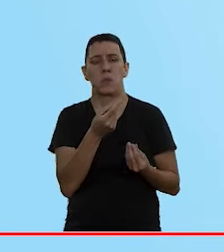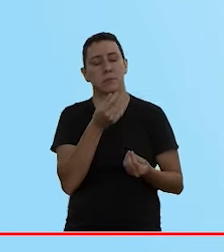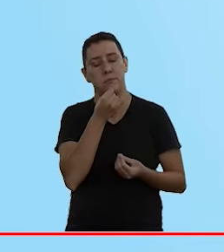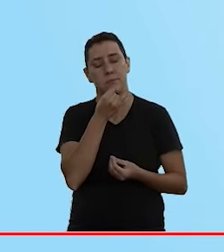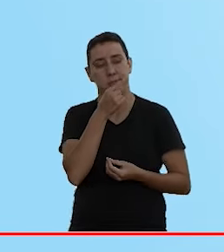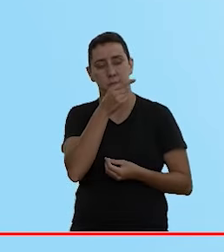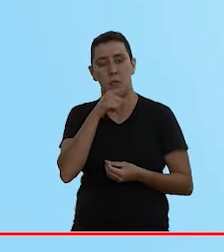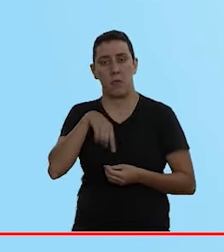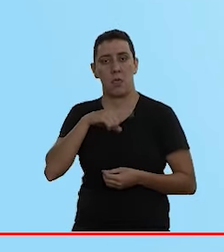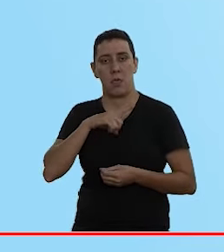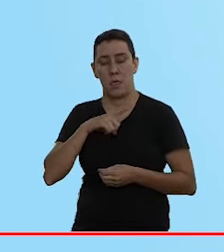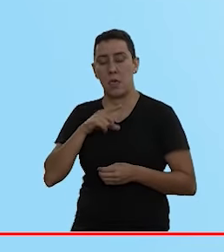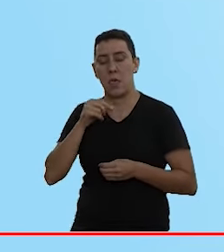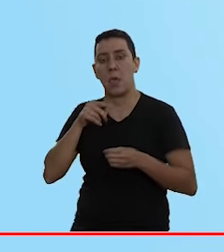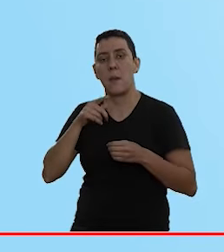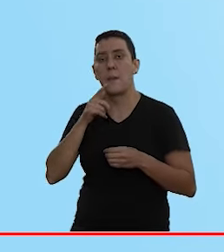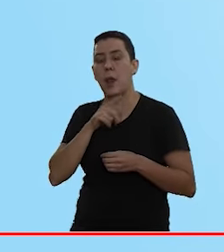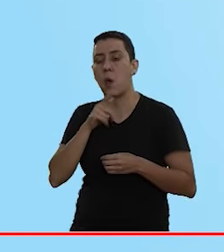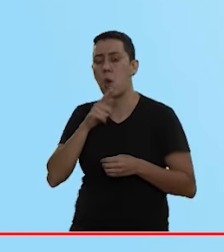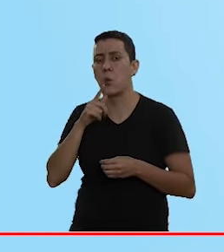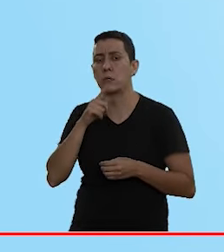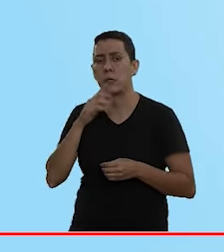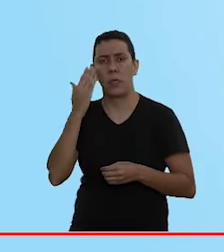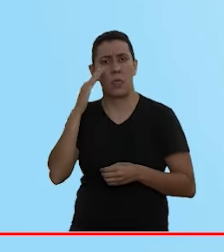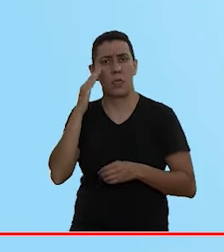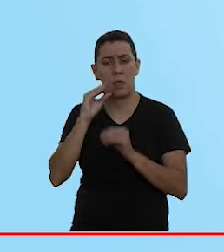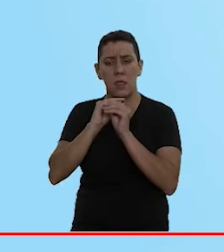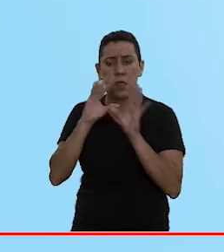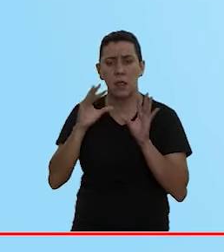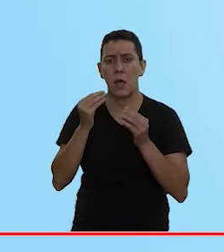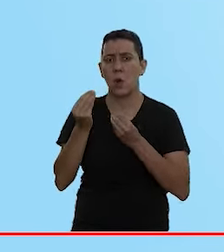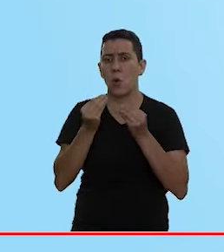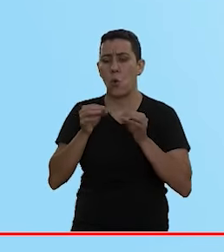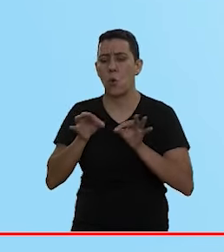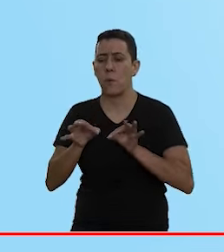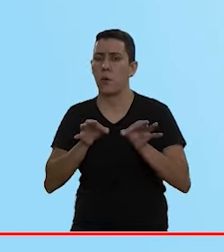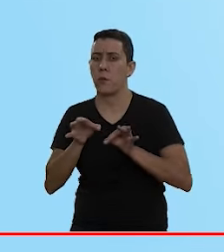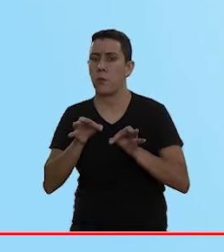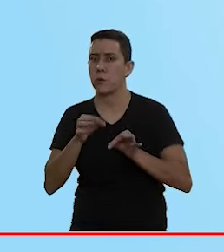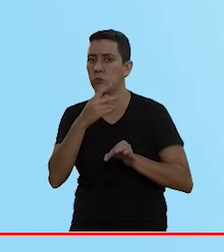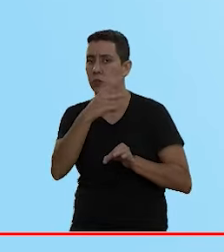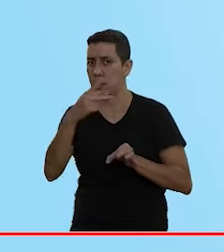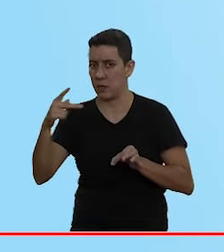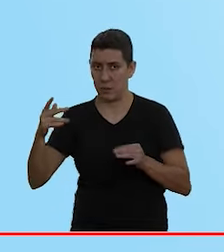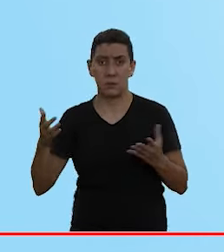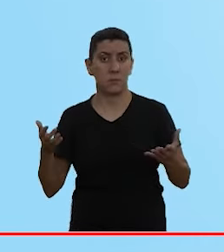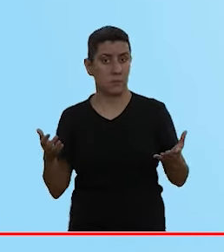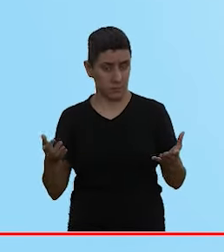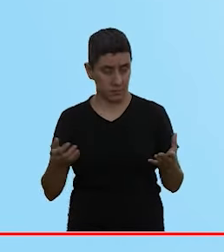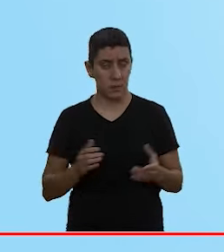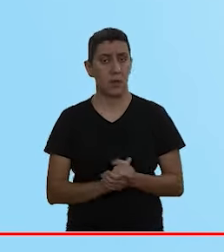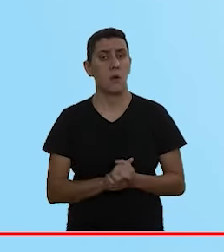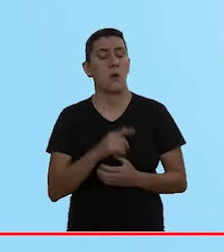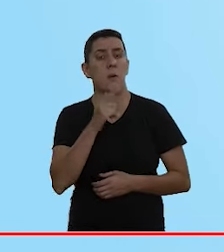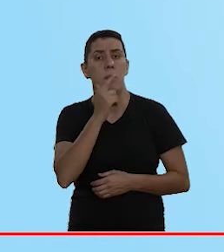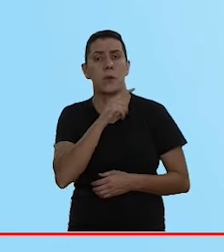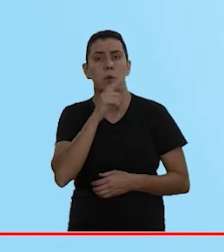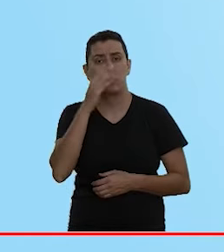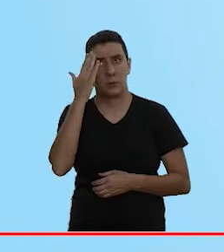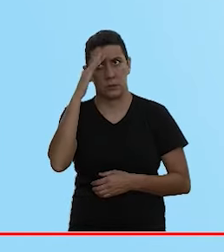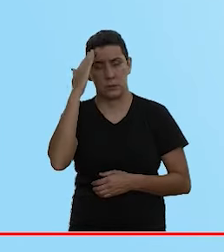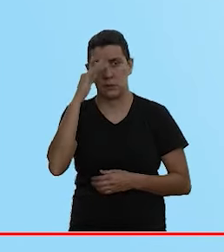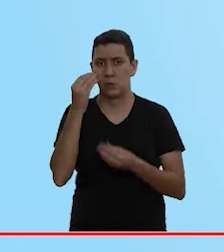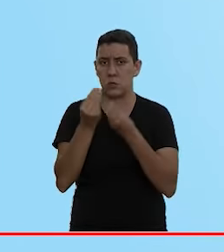um algoritmo também para auxiliar aqui e trazer mais estabilidade ao sistema fotovoltaico